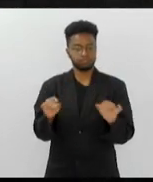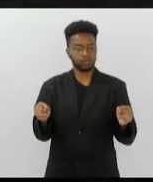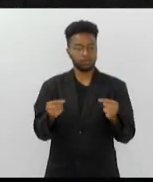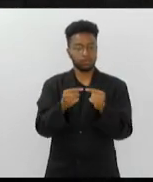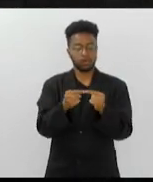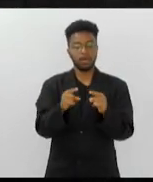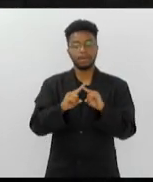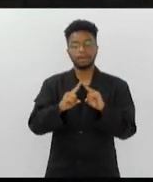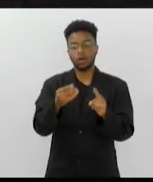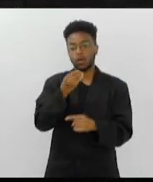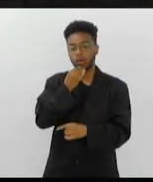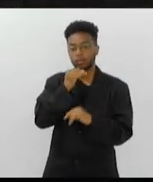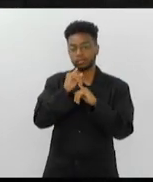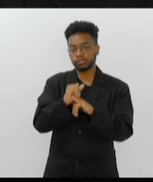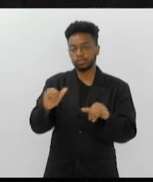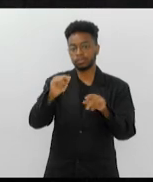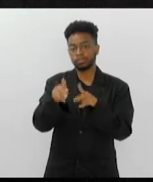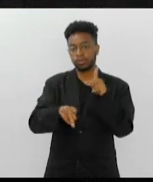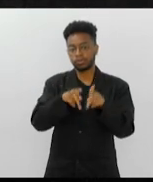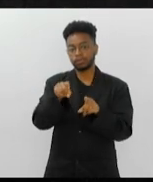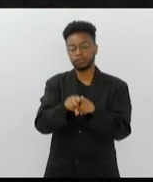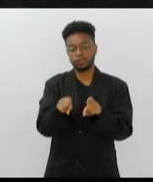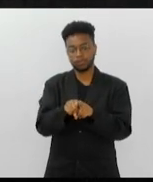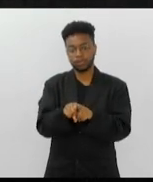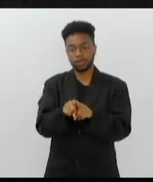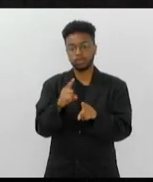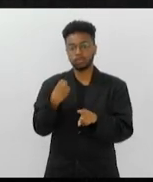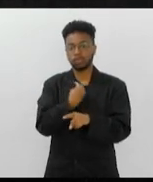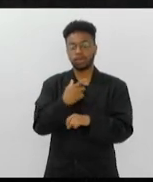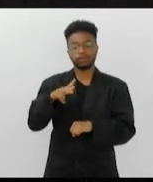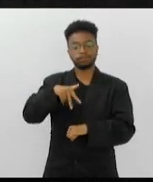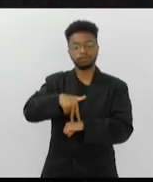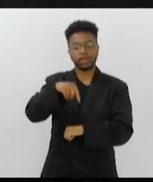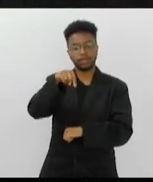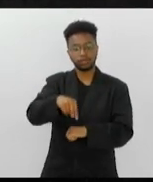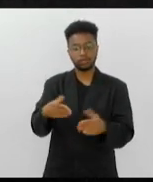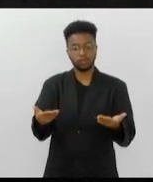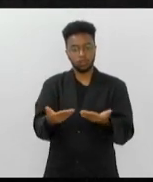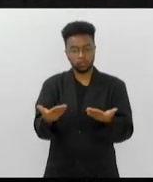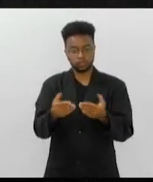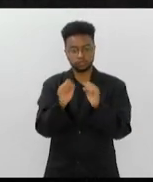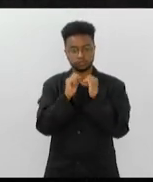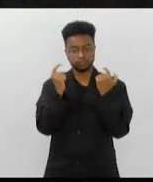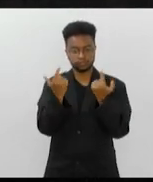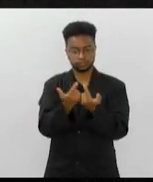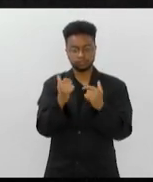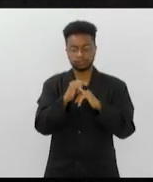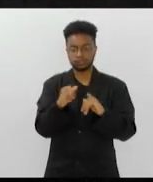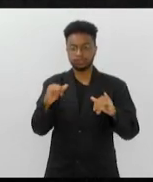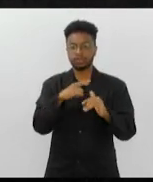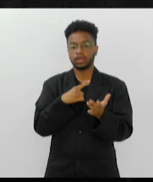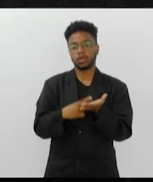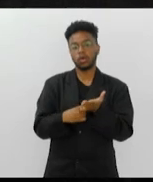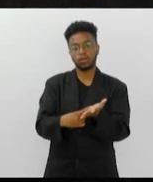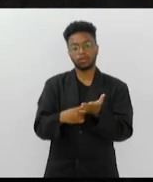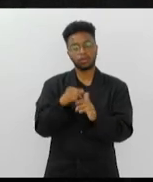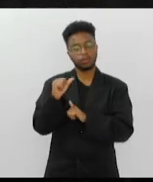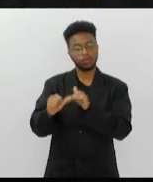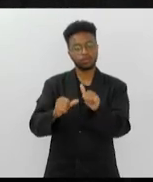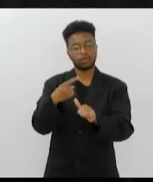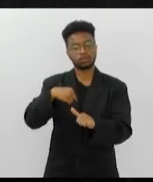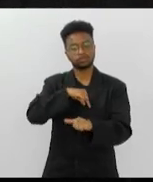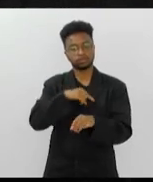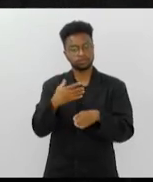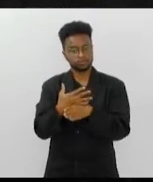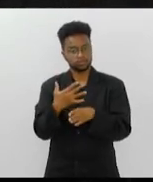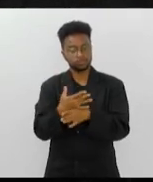obviamente, dizer para a população que nós viemos aqui hoje, no plenário na Alerge, reafirmar o compromisso de transformar a cidade,